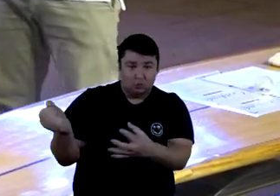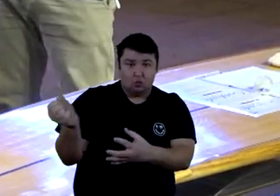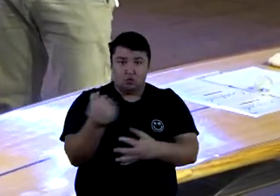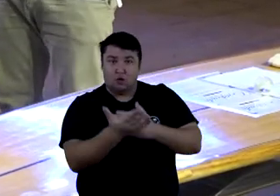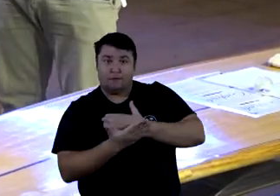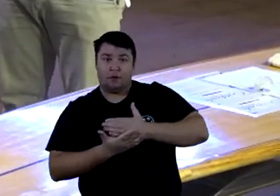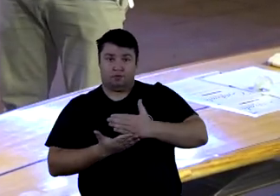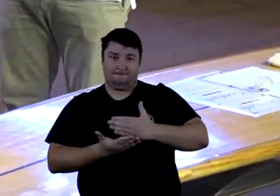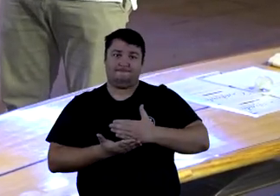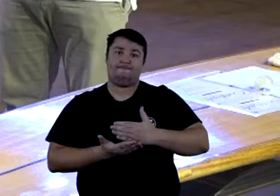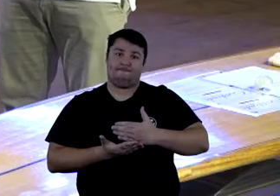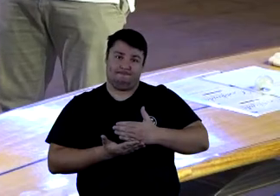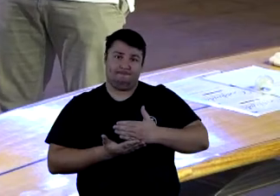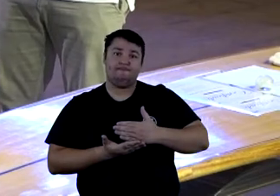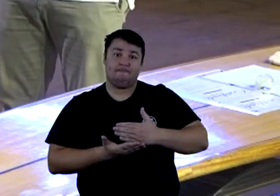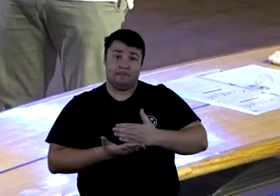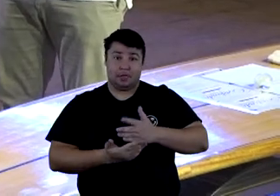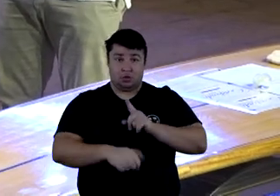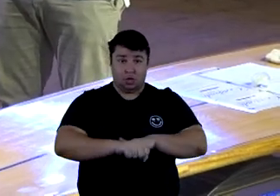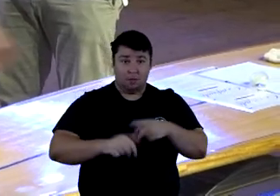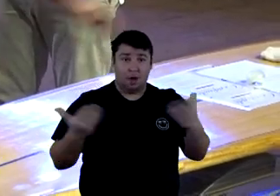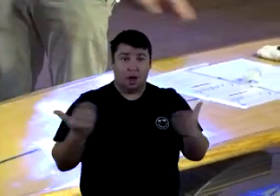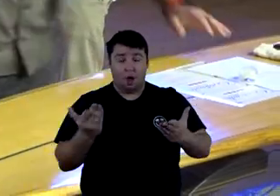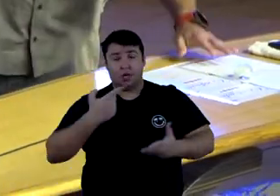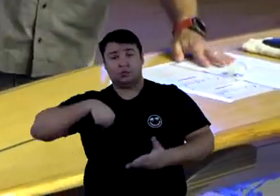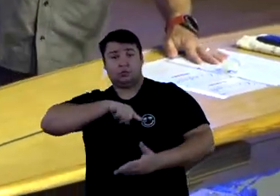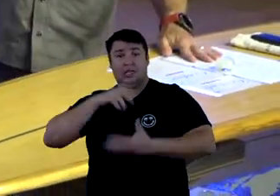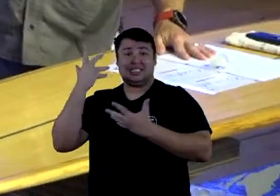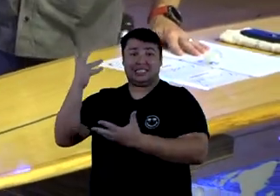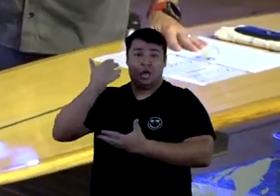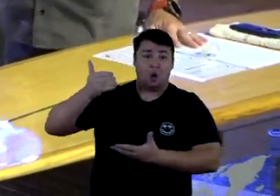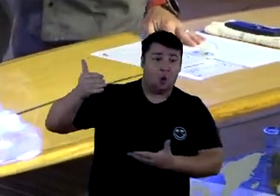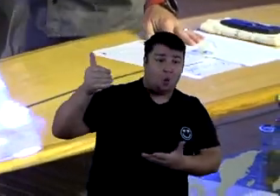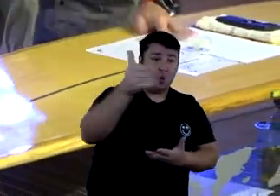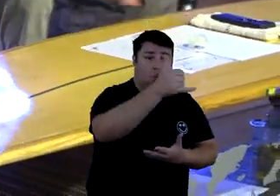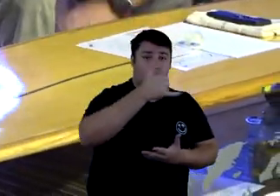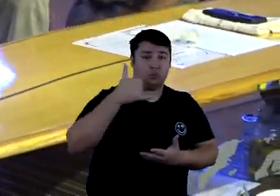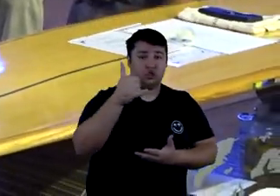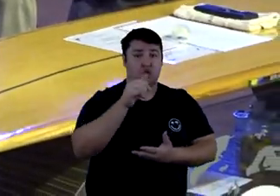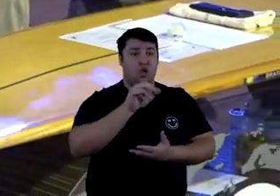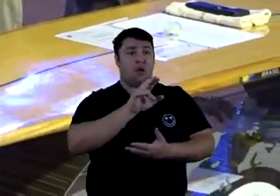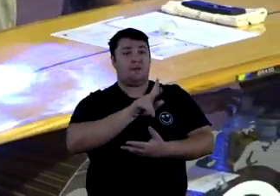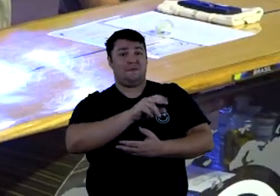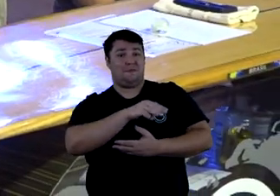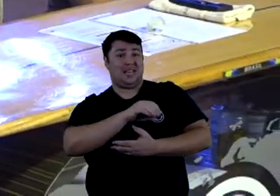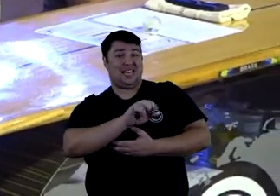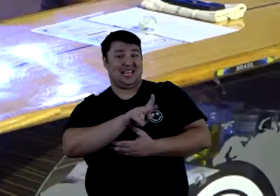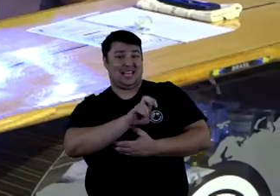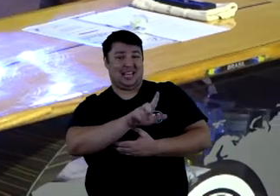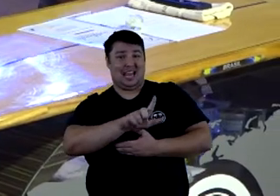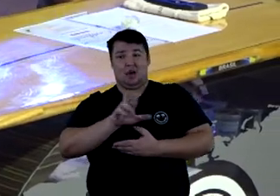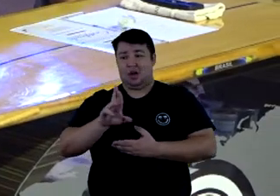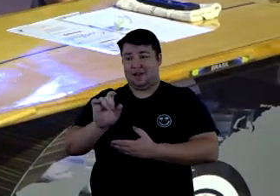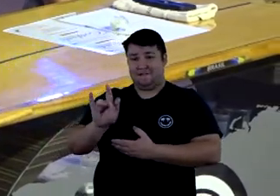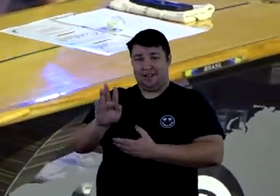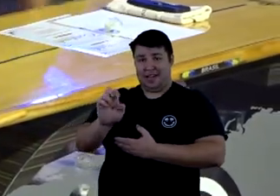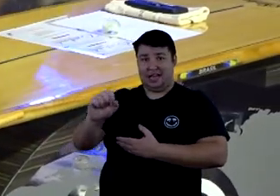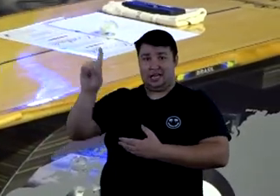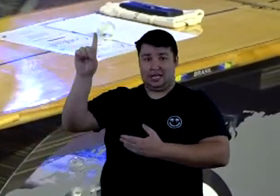começo. E nós nesta hora, Senhor, queremos ungir o Miguel e a Rafaela e colocá-los debaixo da Sua